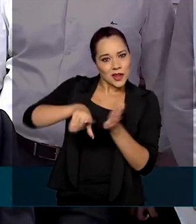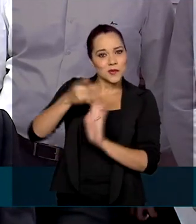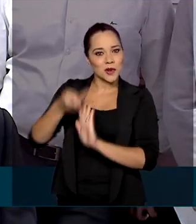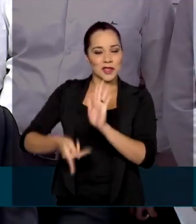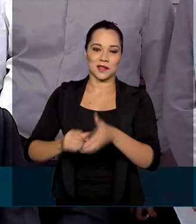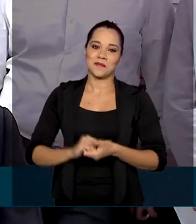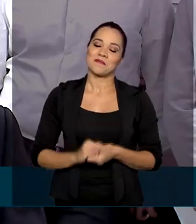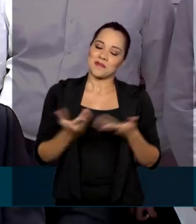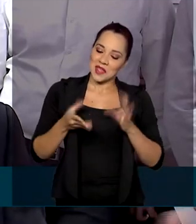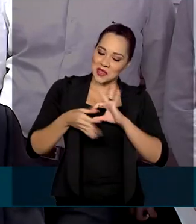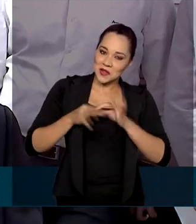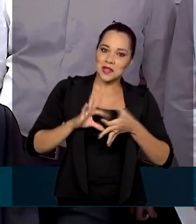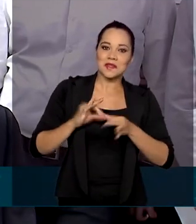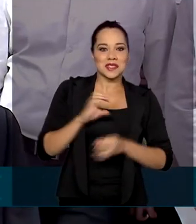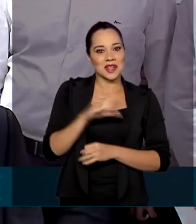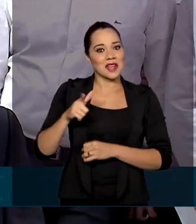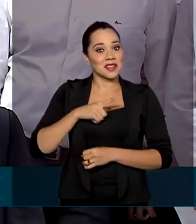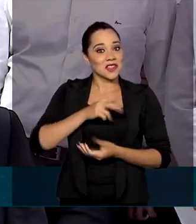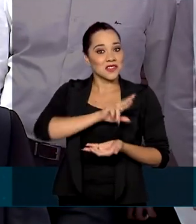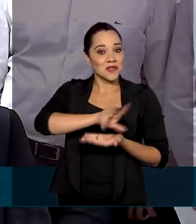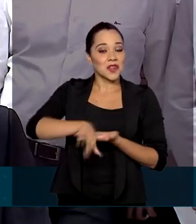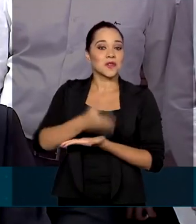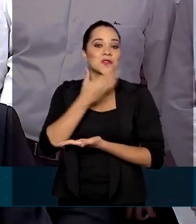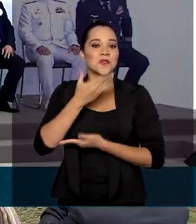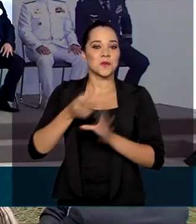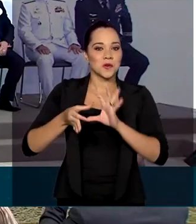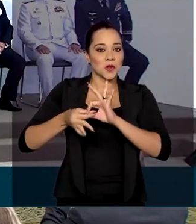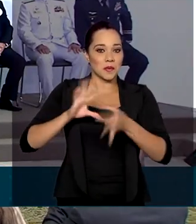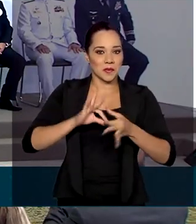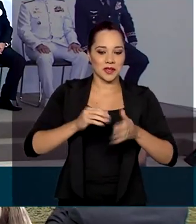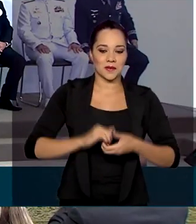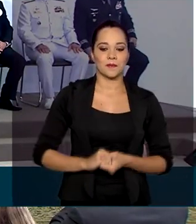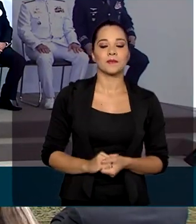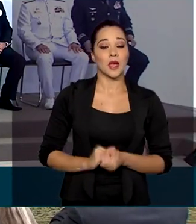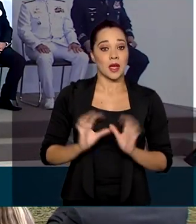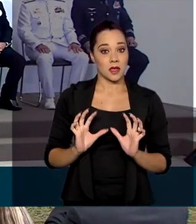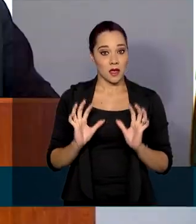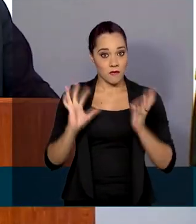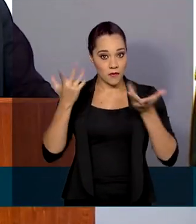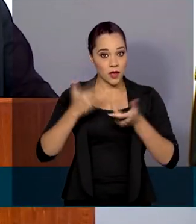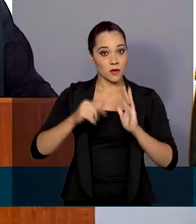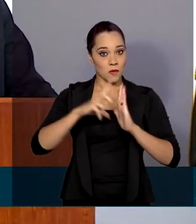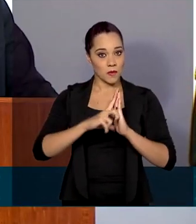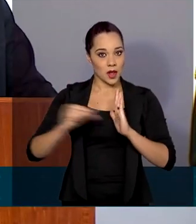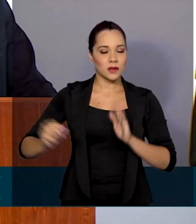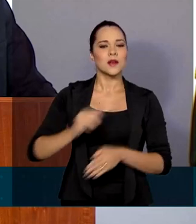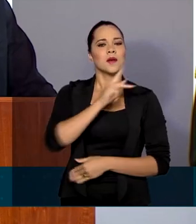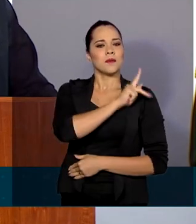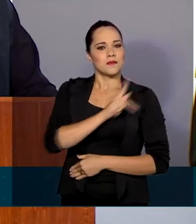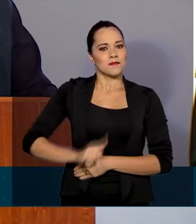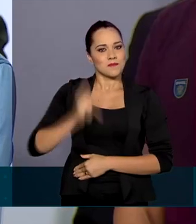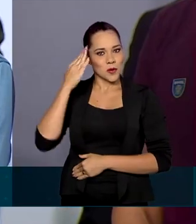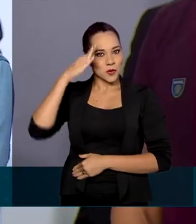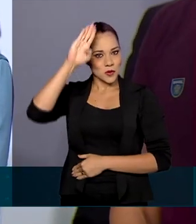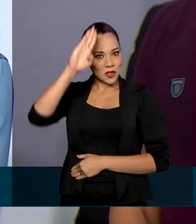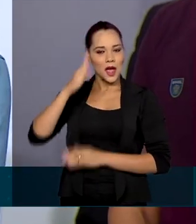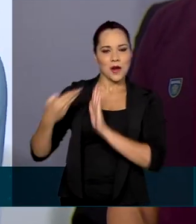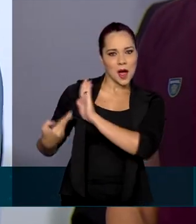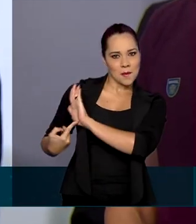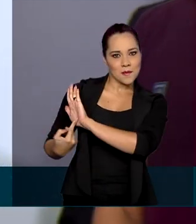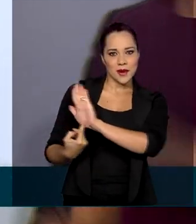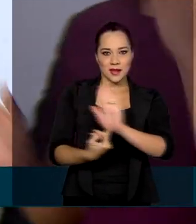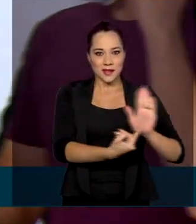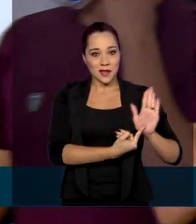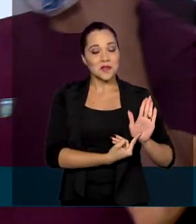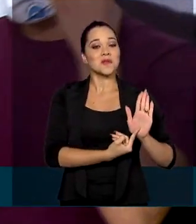Olimpíadas, logicamente, nós temos diversos tipos de Olimpíadas aqui. Em evento no Palácio do Planalto, o presidente Jair Bolsonaro apresentou